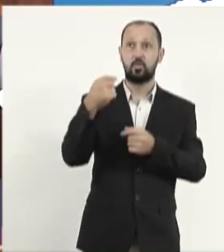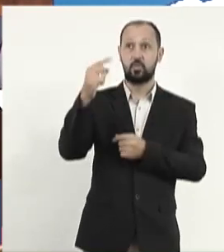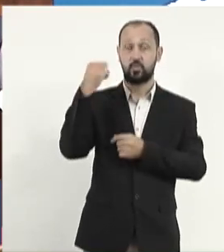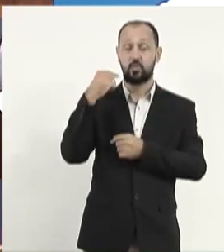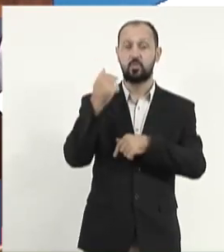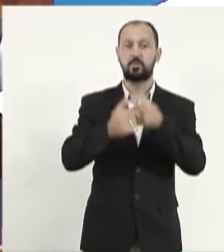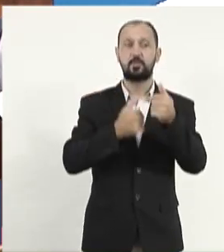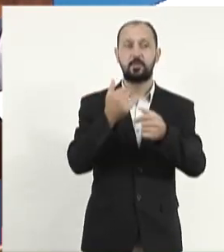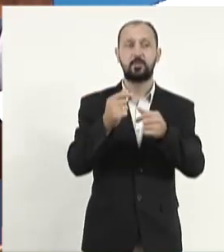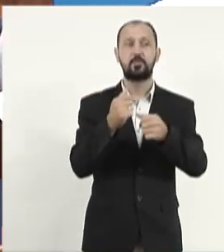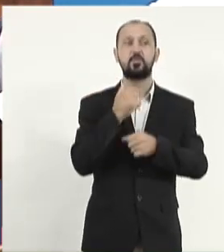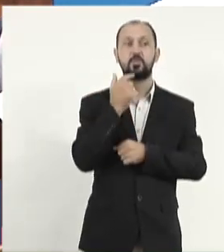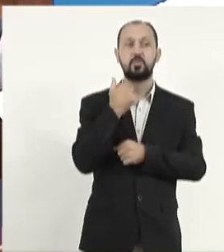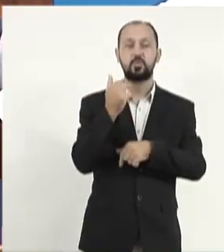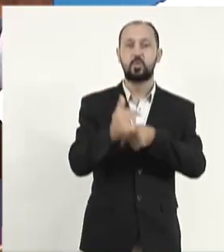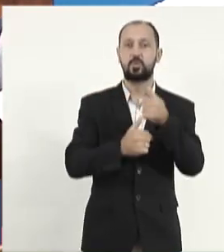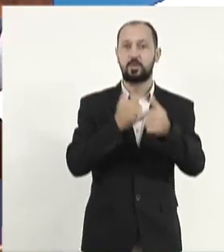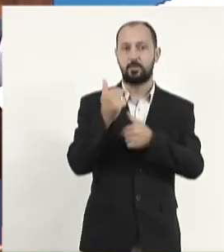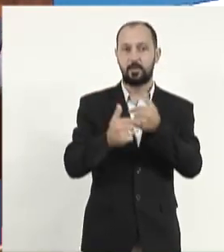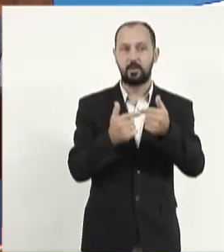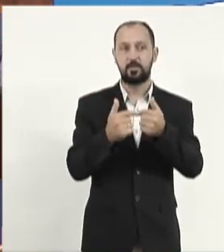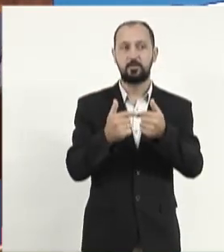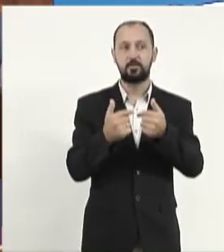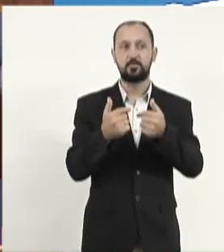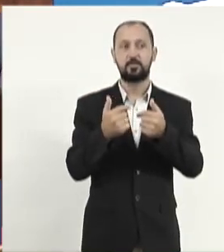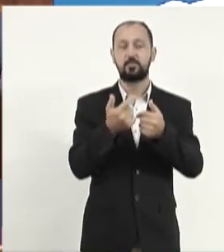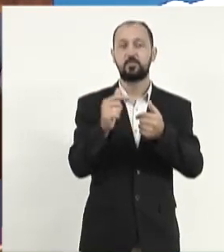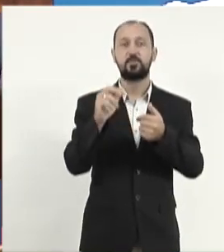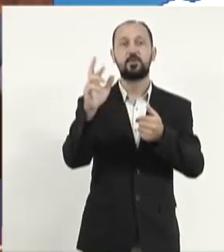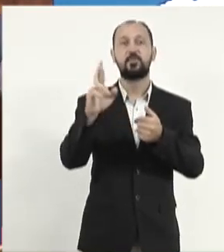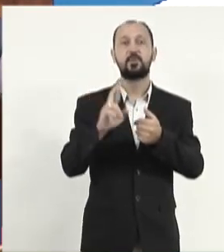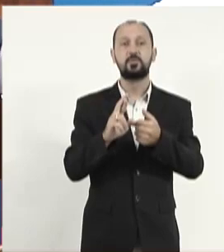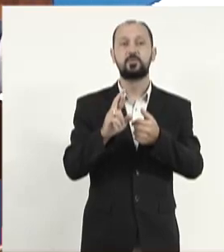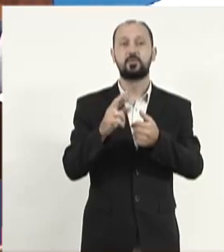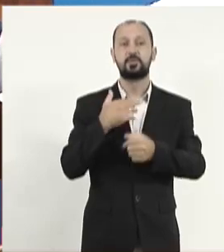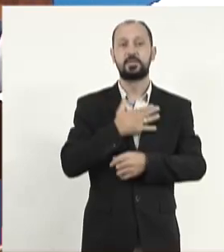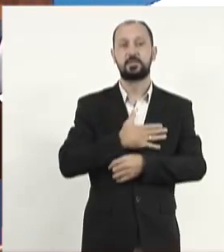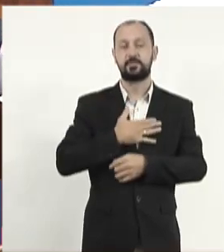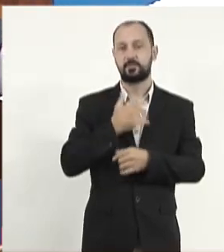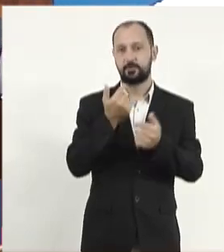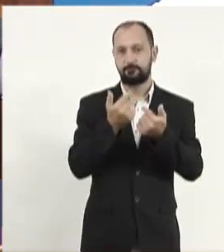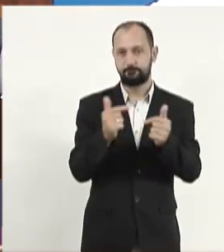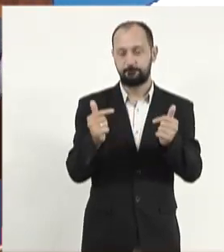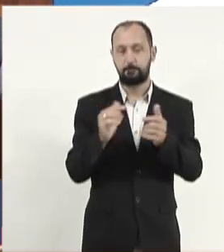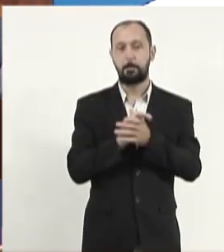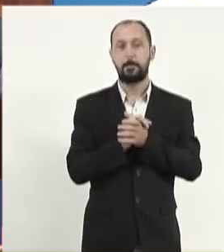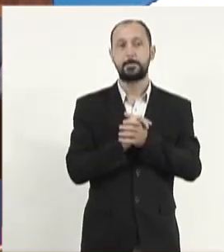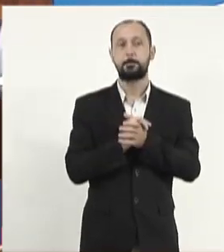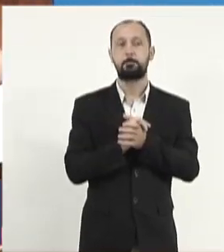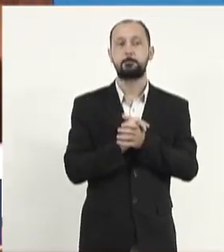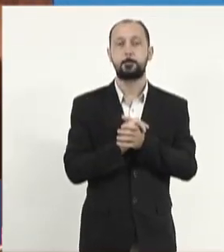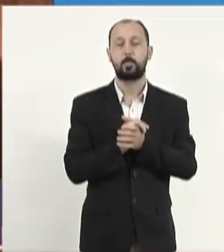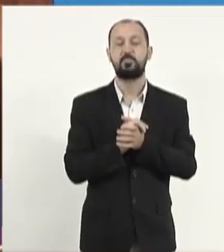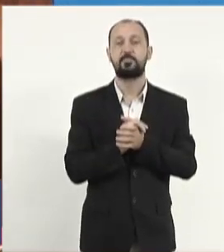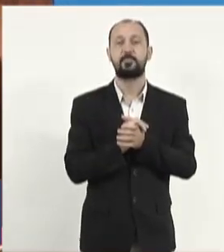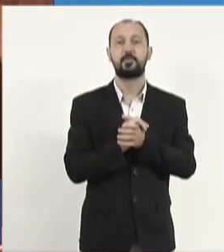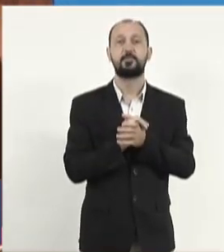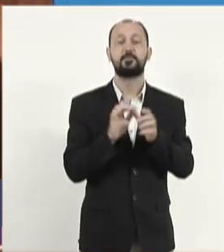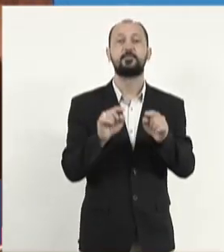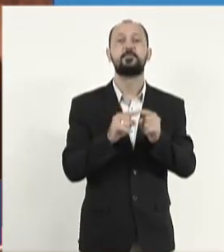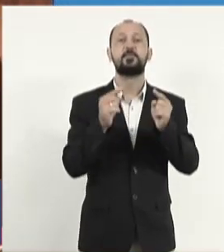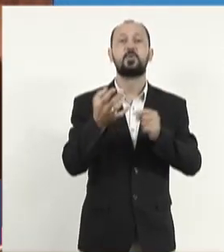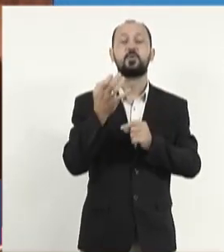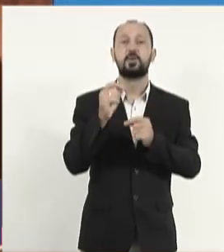infelizmente, não concluiu os trabalhos e a gente não teve um resultado satisfatório. Mas o que eu queria